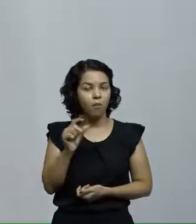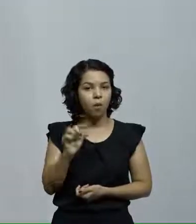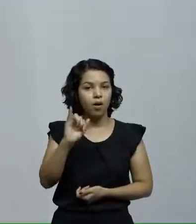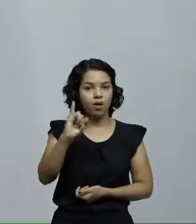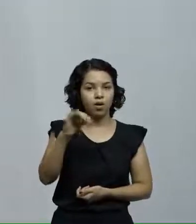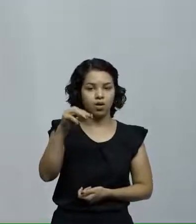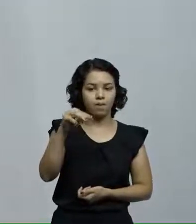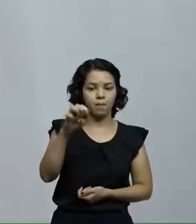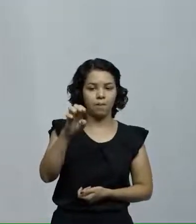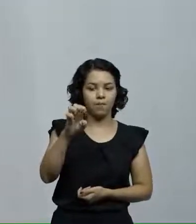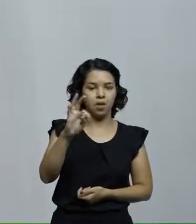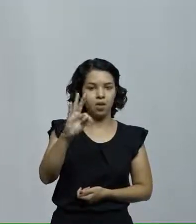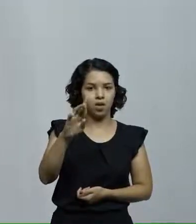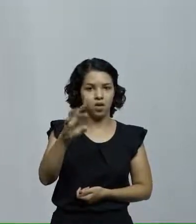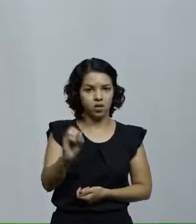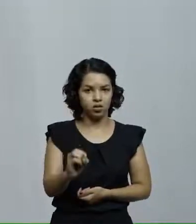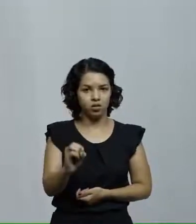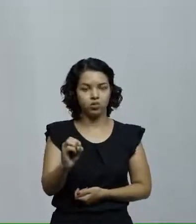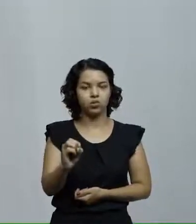de Metrologia de Santa Catarina,